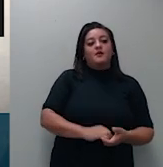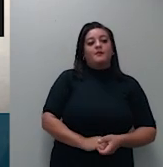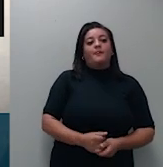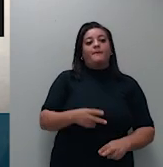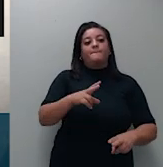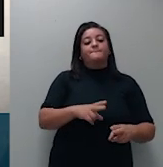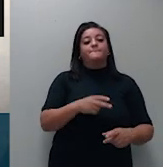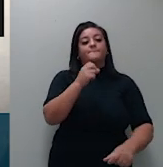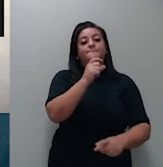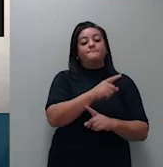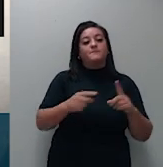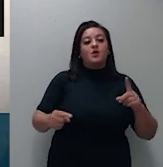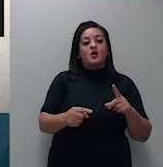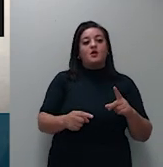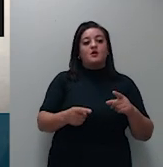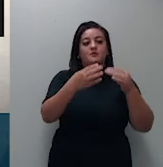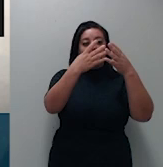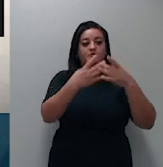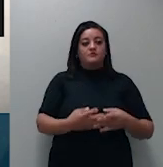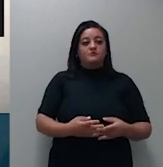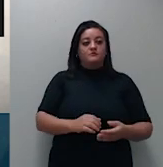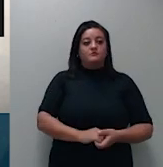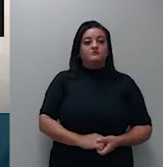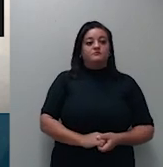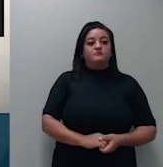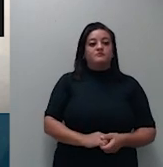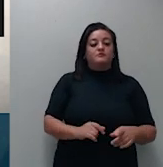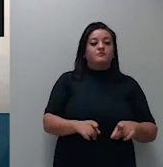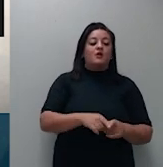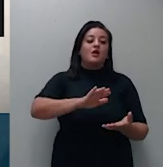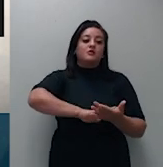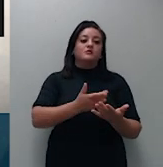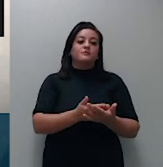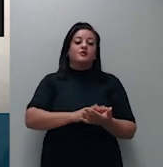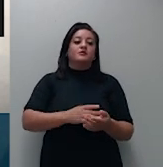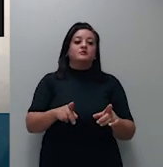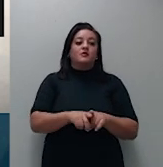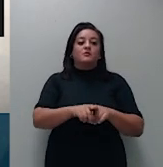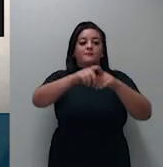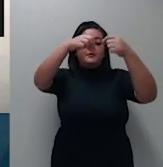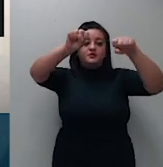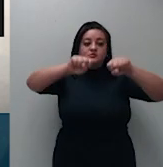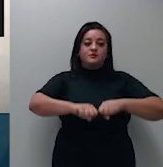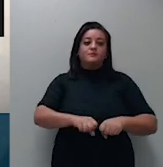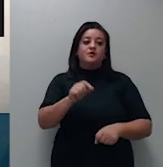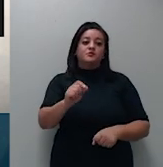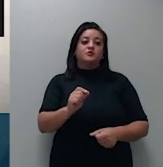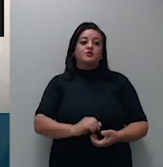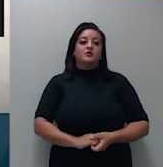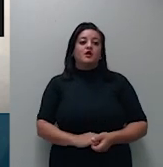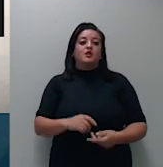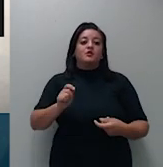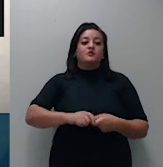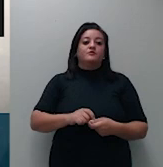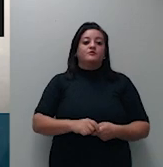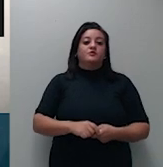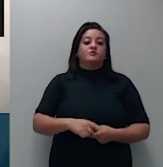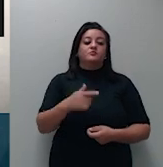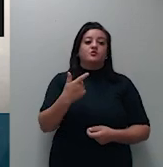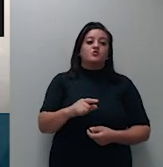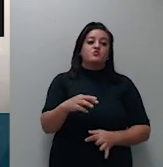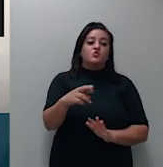impedir a censura e a Interpretação sistemática em que o apoio em cotejo com outras regras